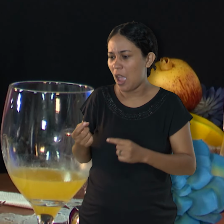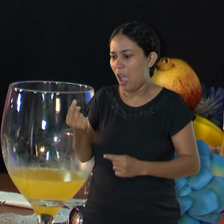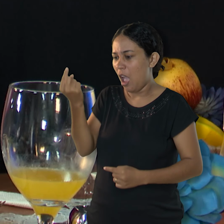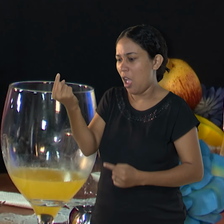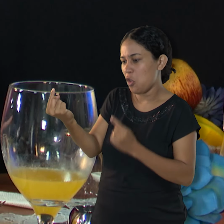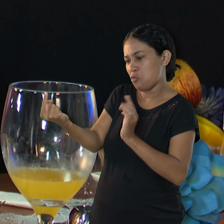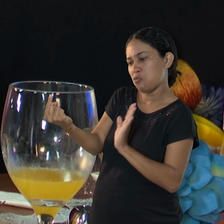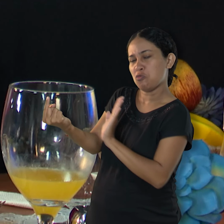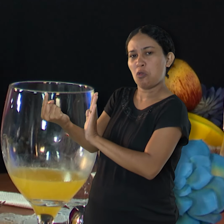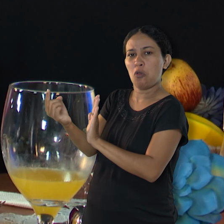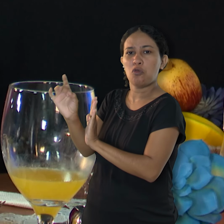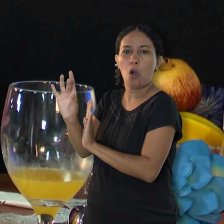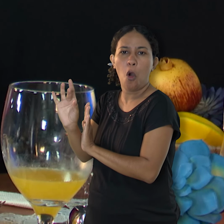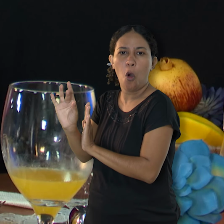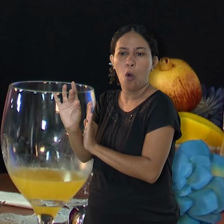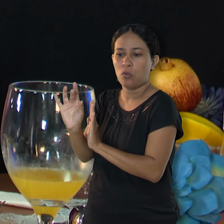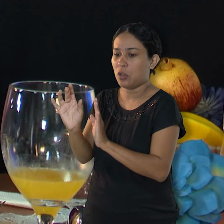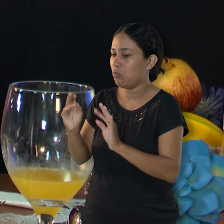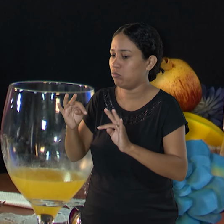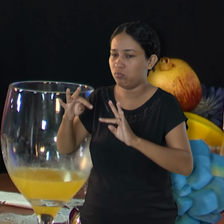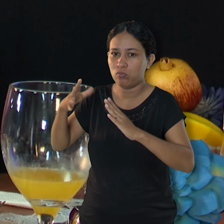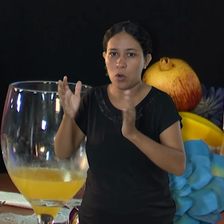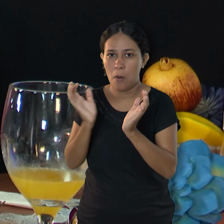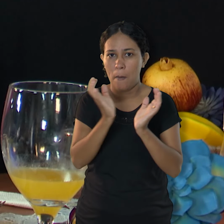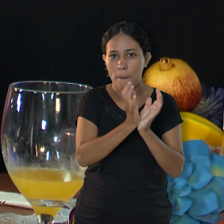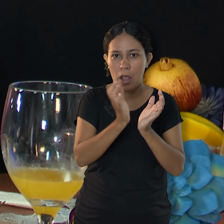Ninguém é mega power, ninguém é o máximo, nada.